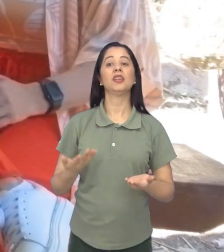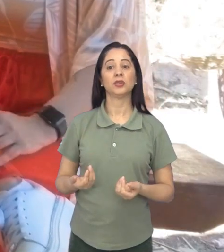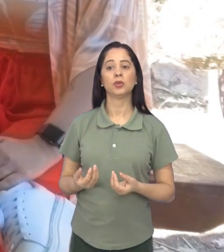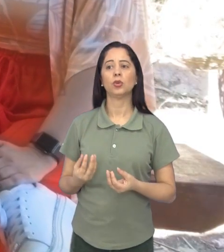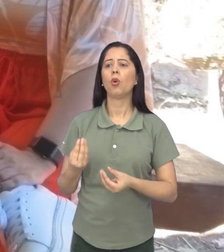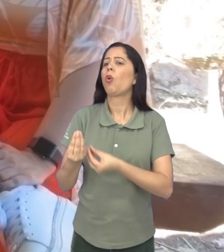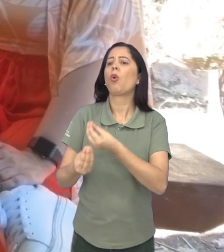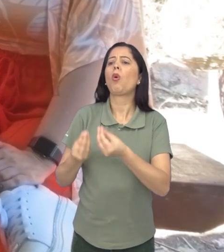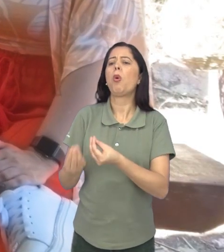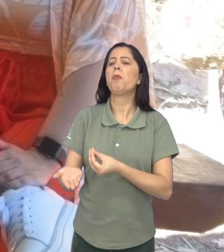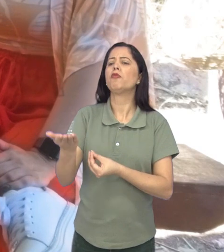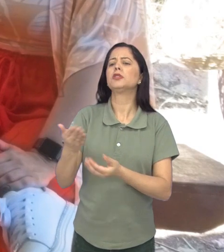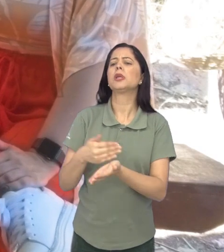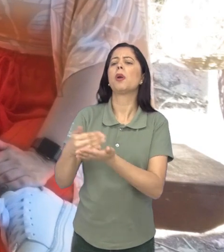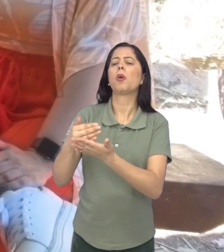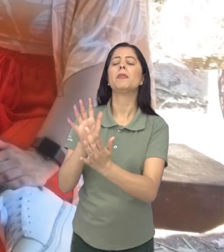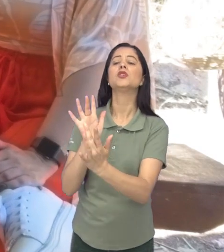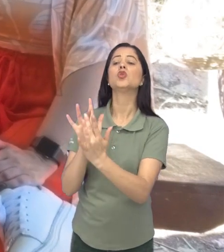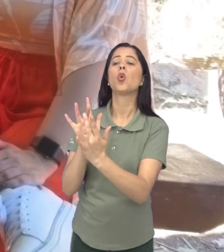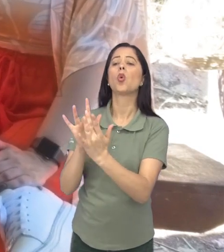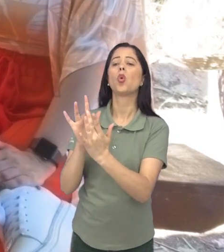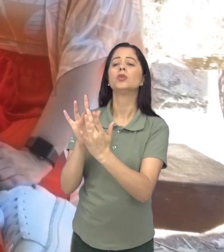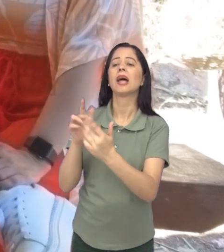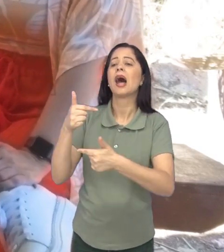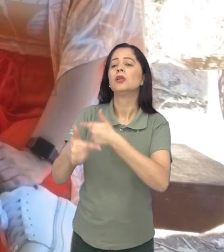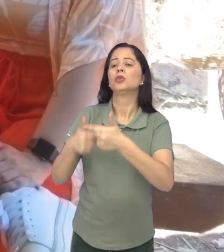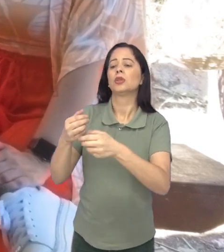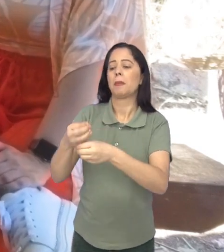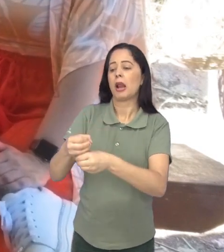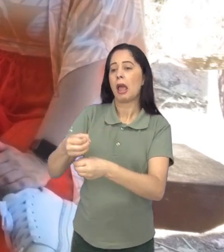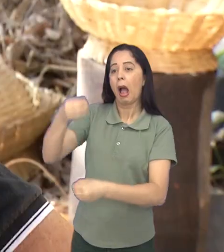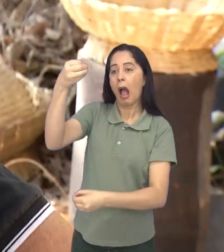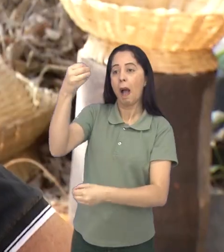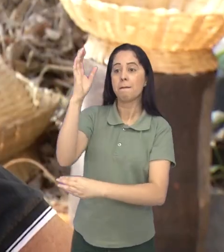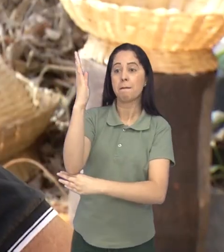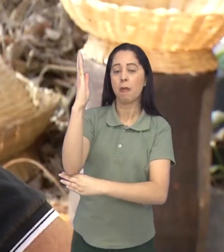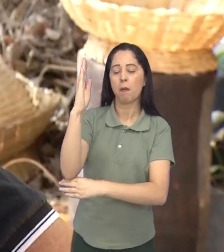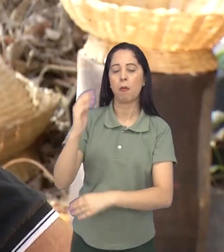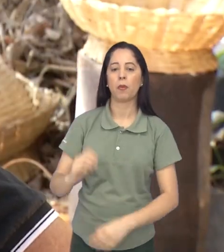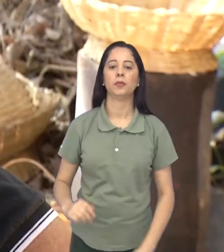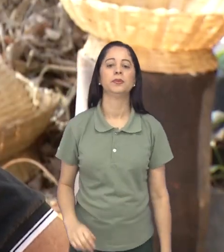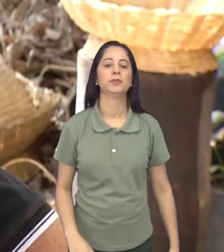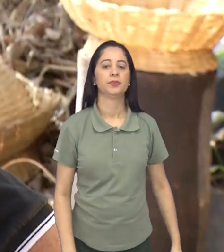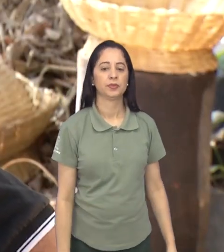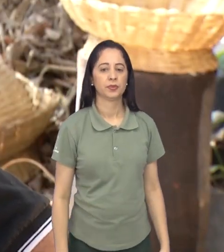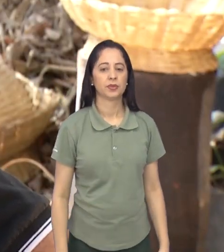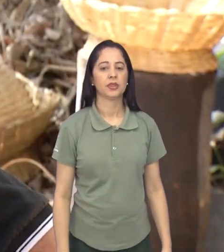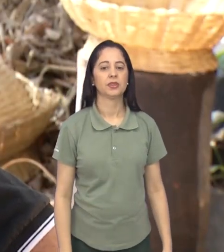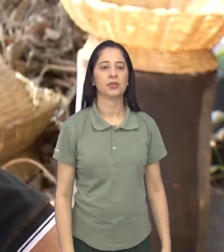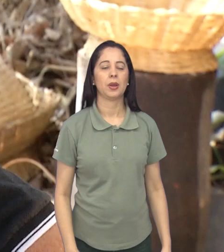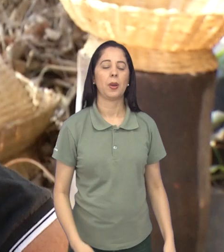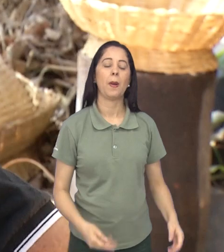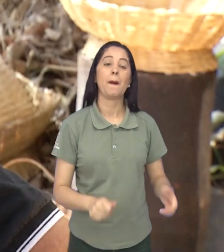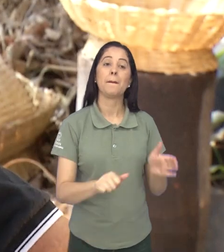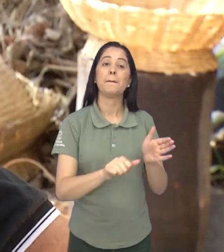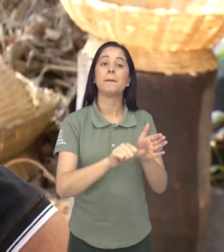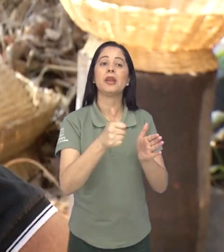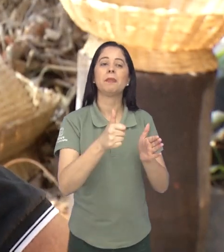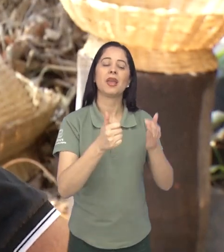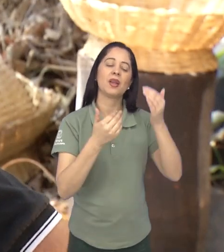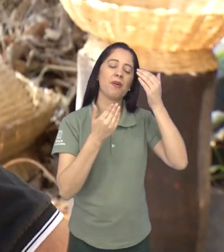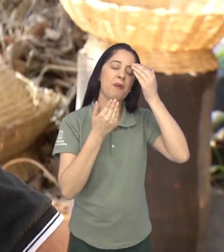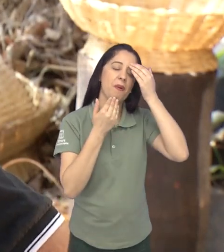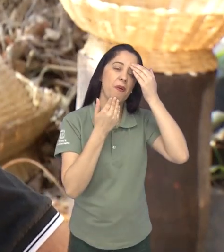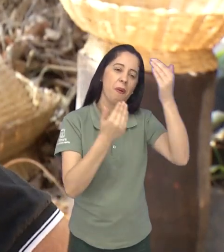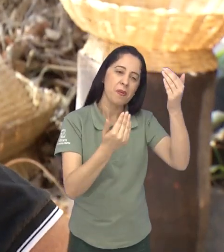esse contato com o bambu? Quando que começou? Então, a princípio, eu quero agradecer pela presença